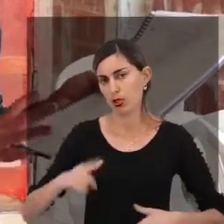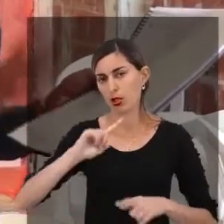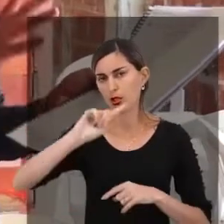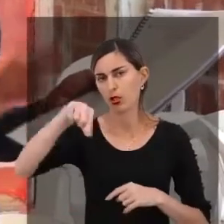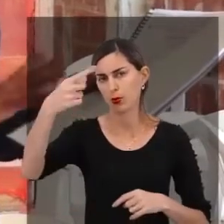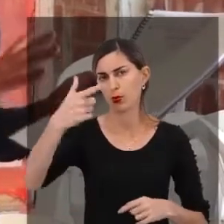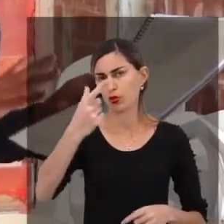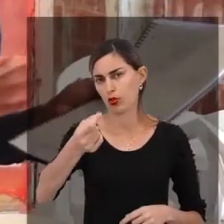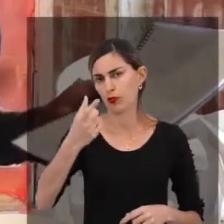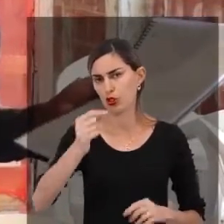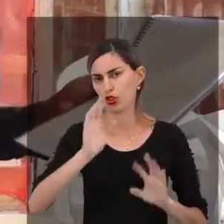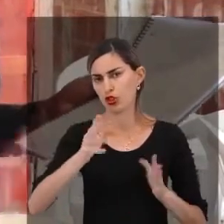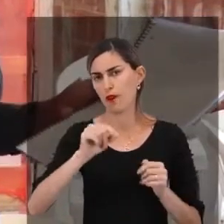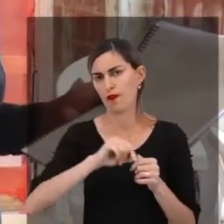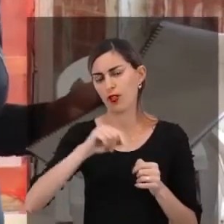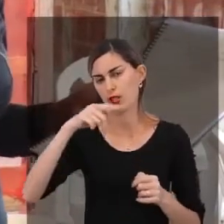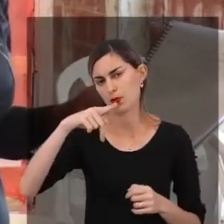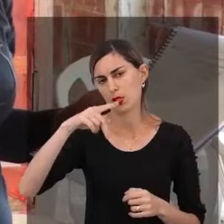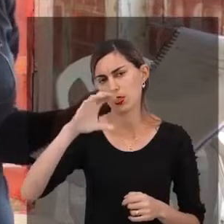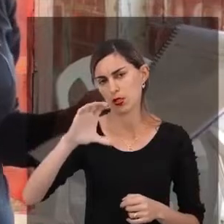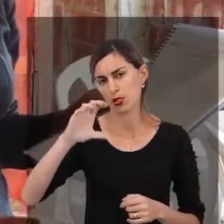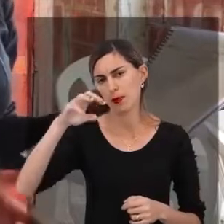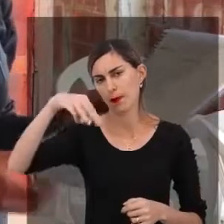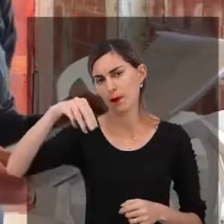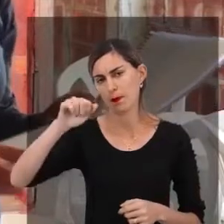ou menos. Depois de 20, a gente já faz o